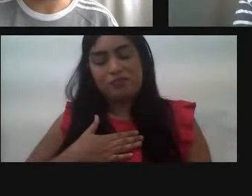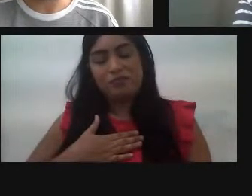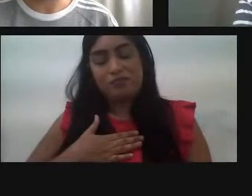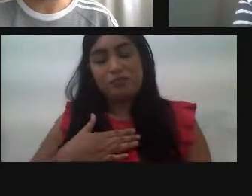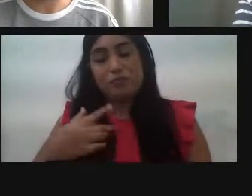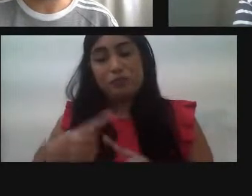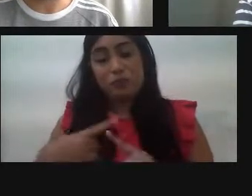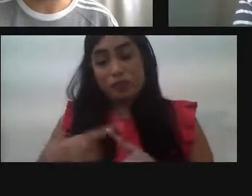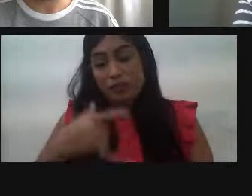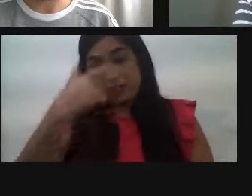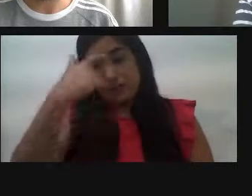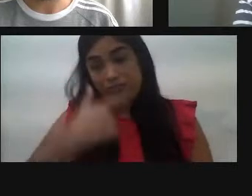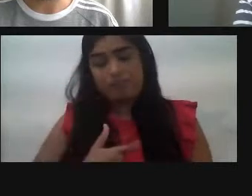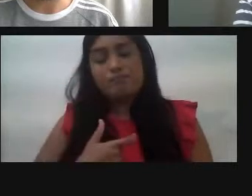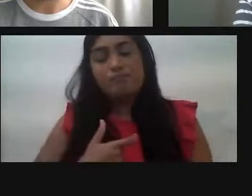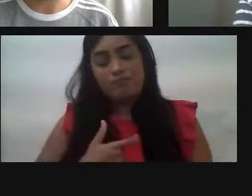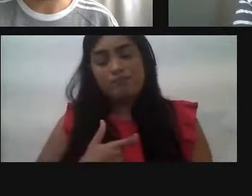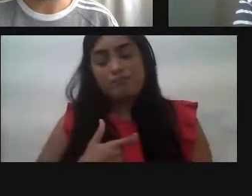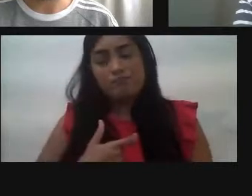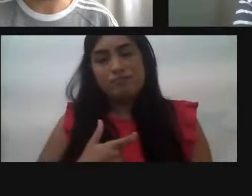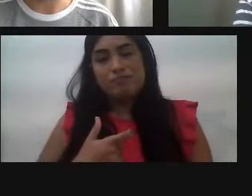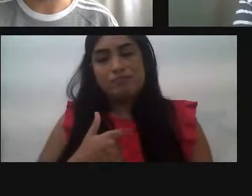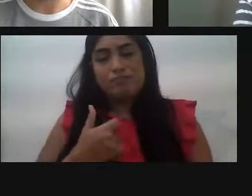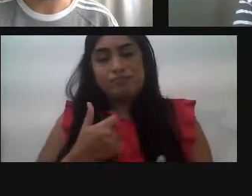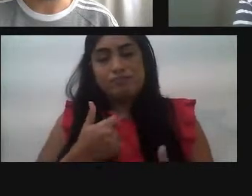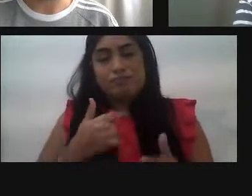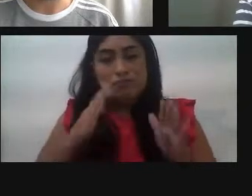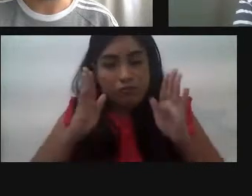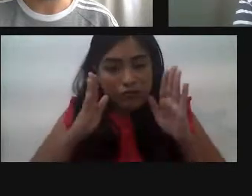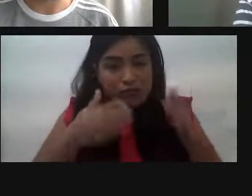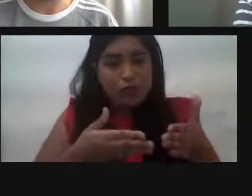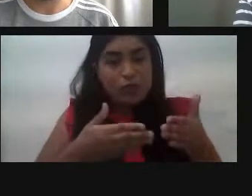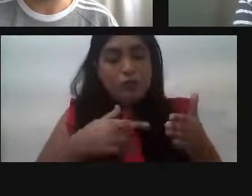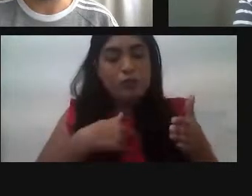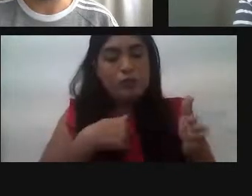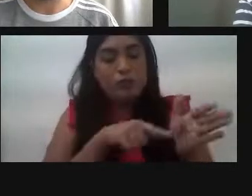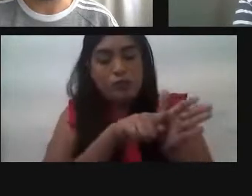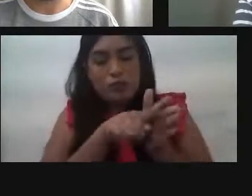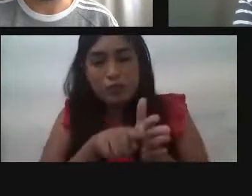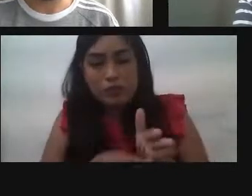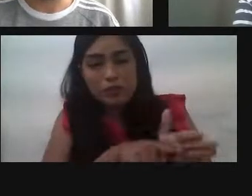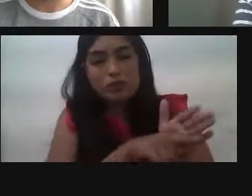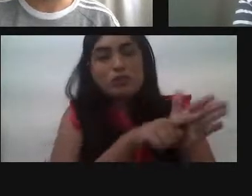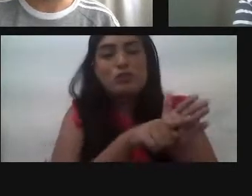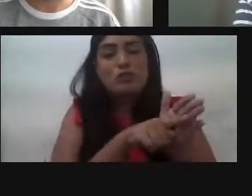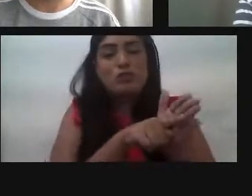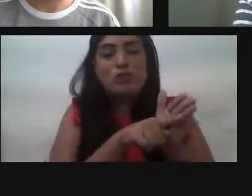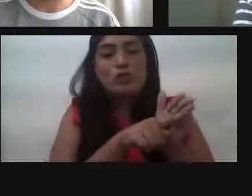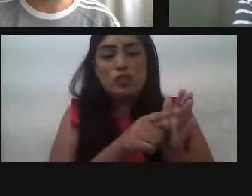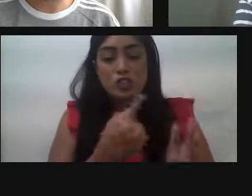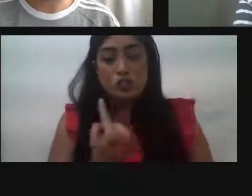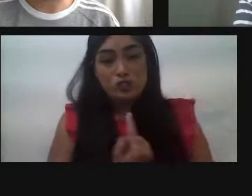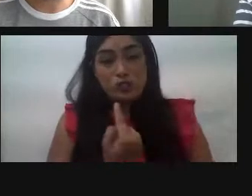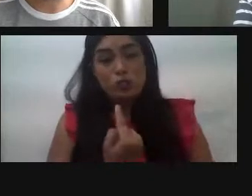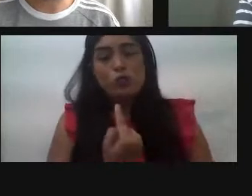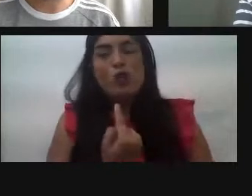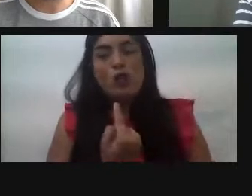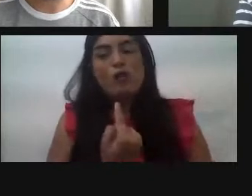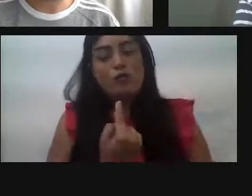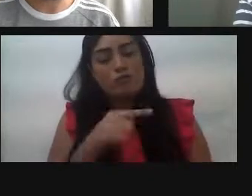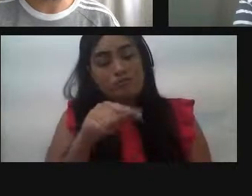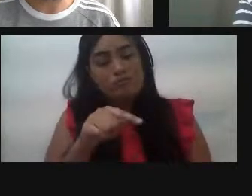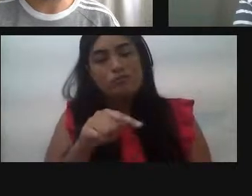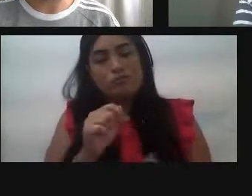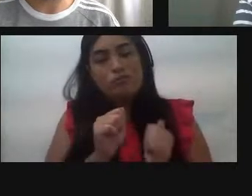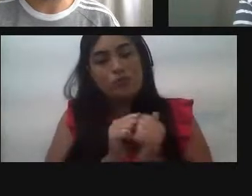dedicado boa parte das minhas pesquisas mais individuais com o Fernando Pessoa. Bom, eu acho que é importante